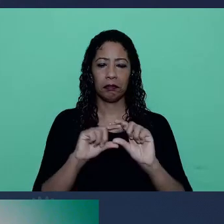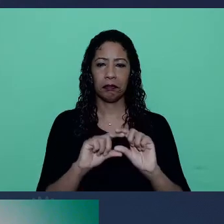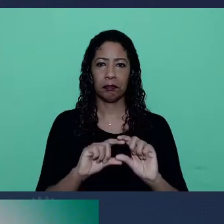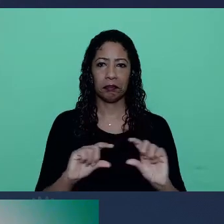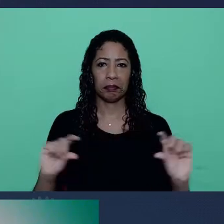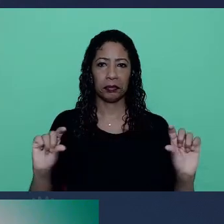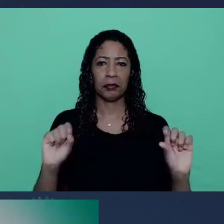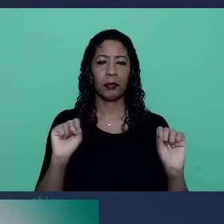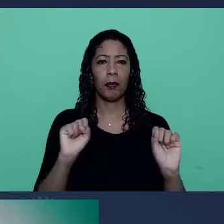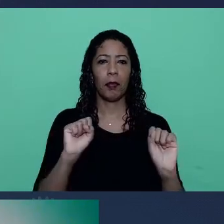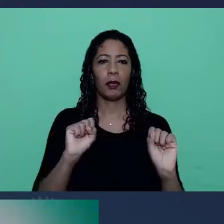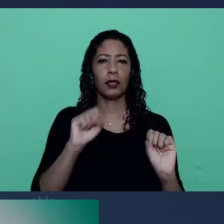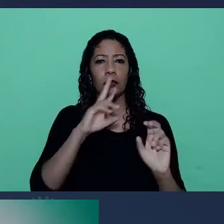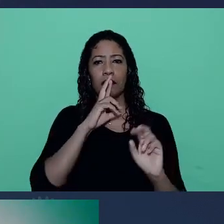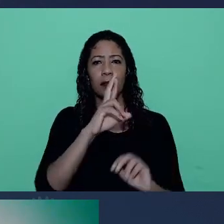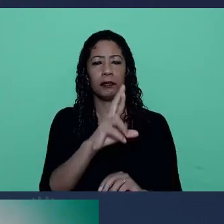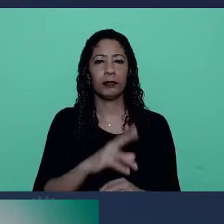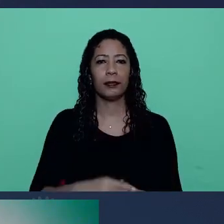responder.